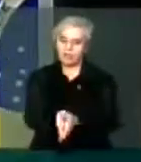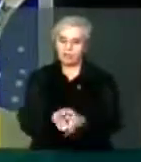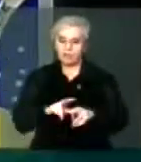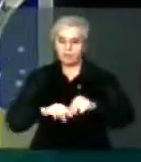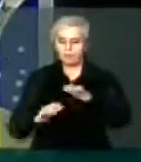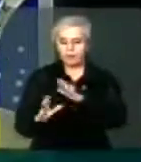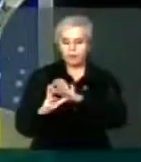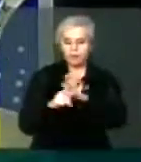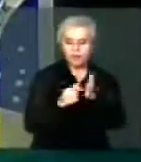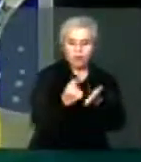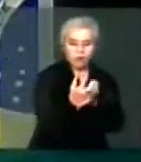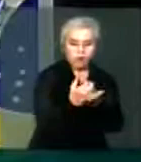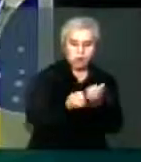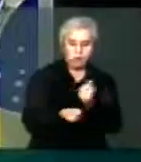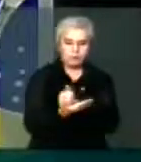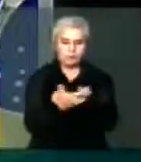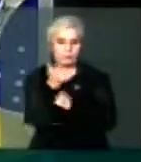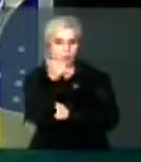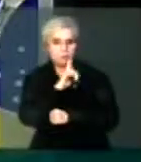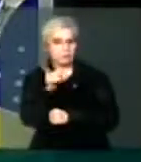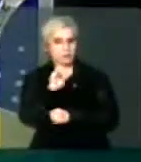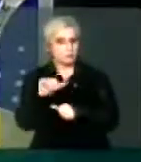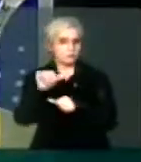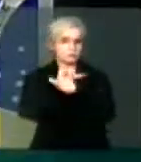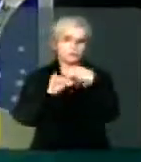pelo aparelhamento, não conseguirá